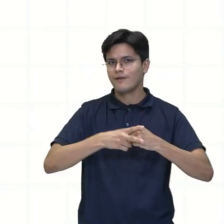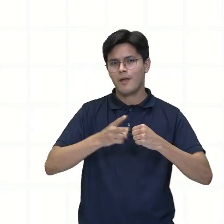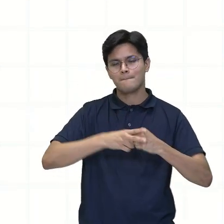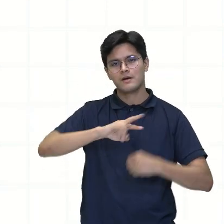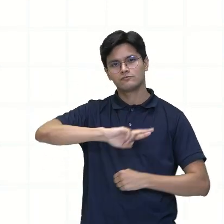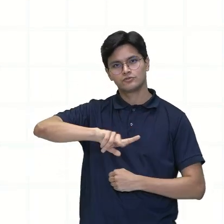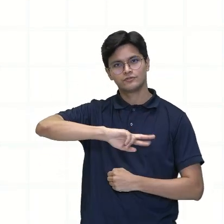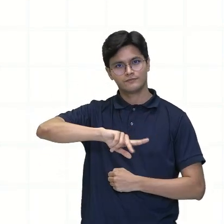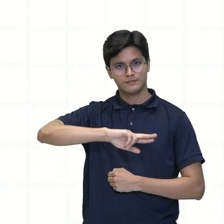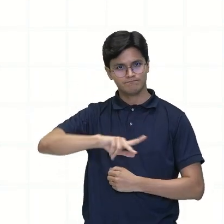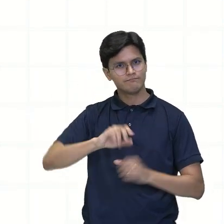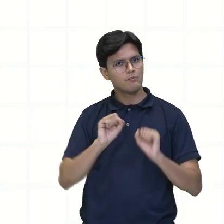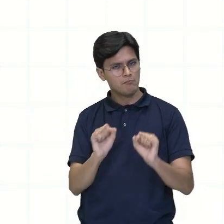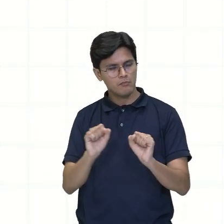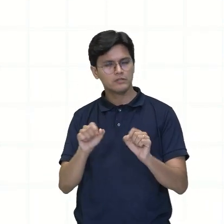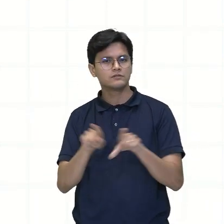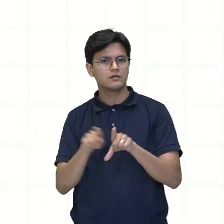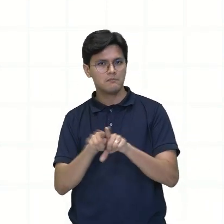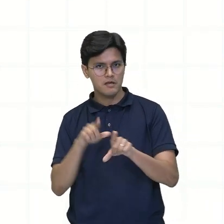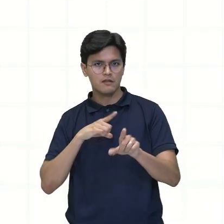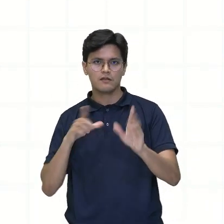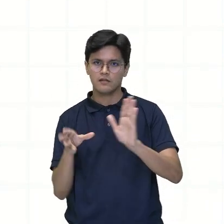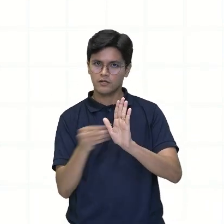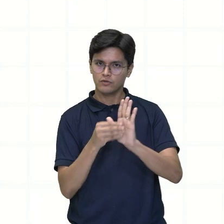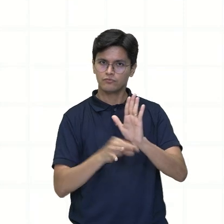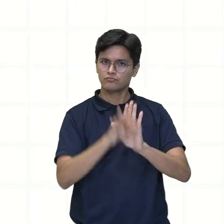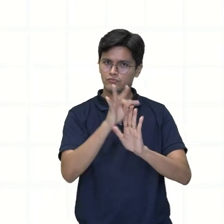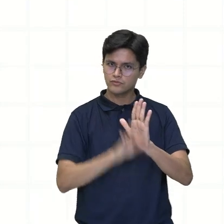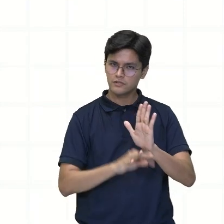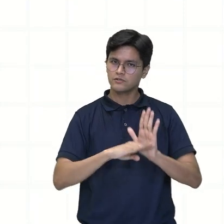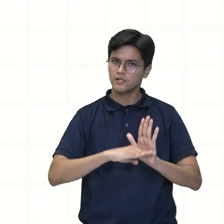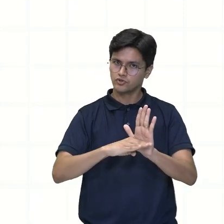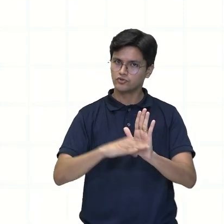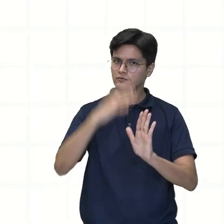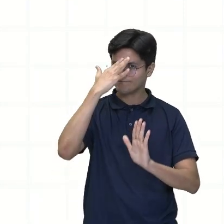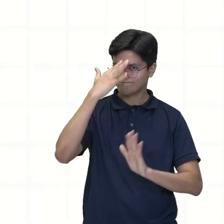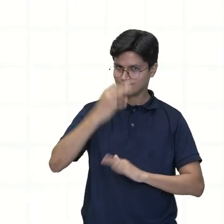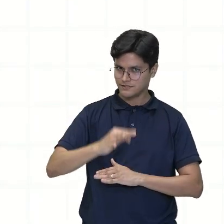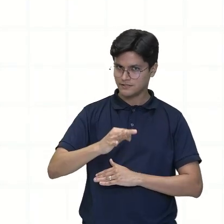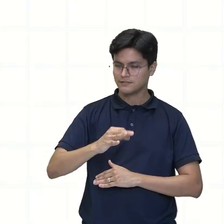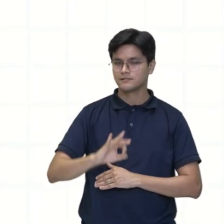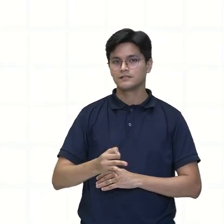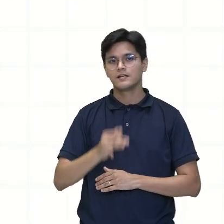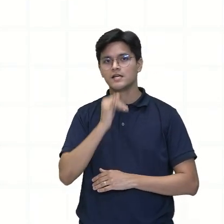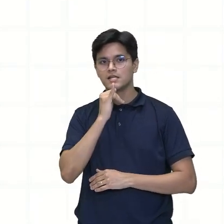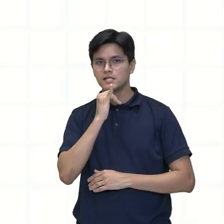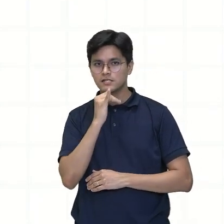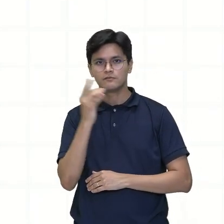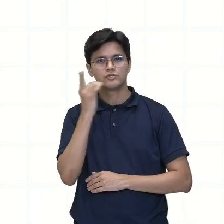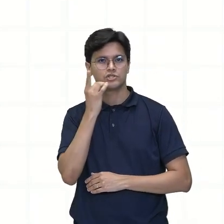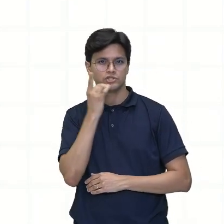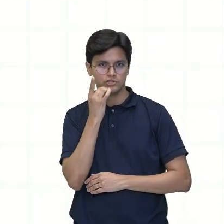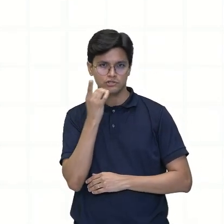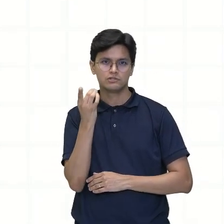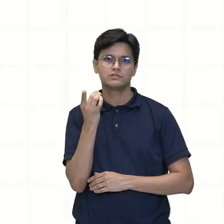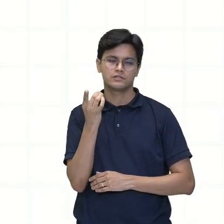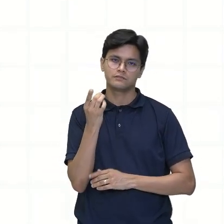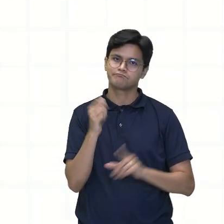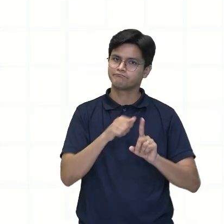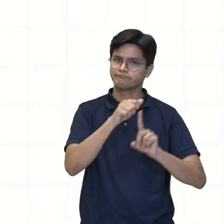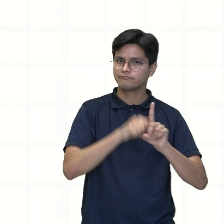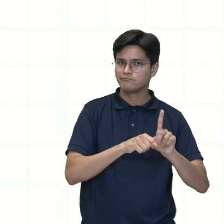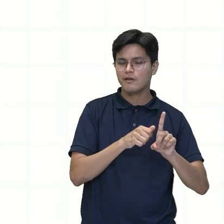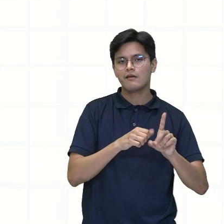pode encontrar também no texto, que ajudam bastante. Então, por exemplo, aqui, datas, né, números, eles estão indicando o